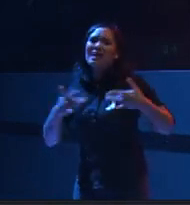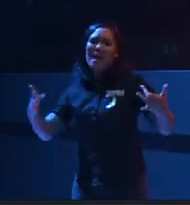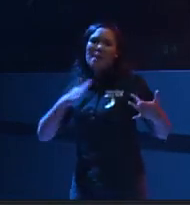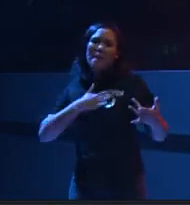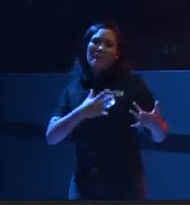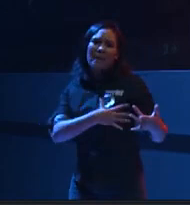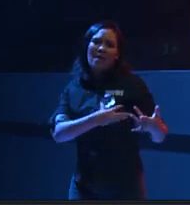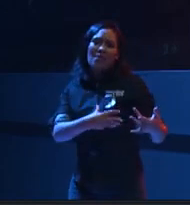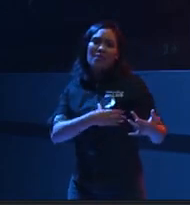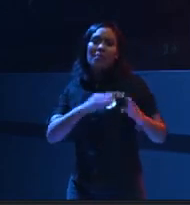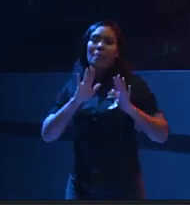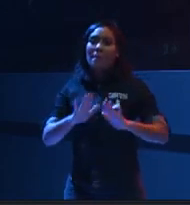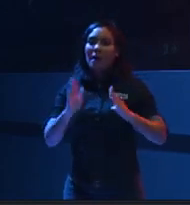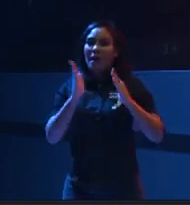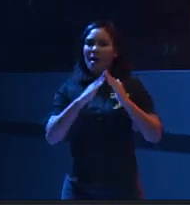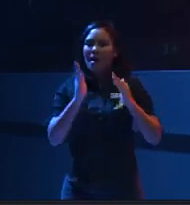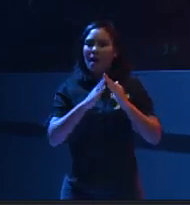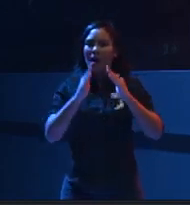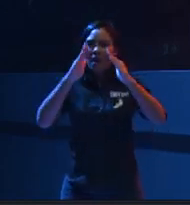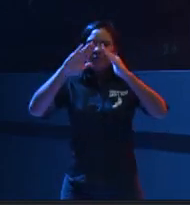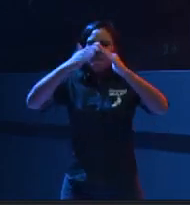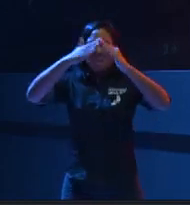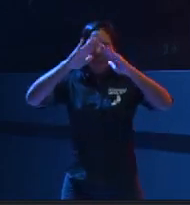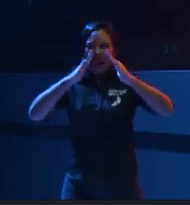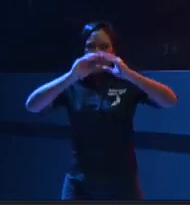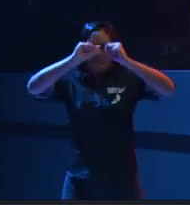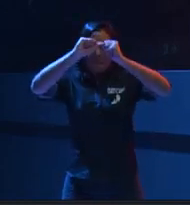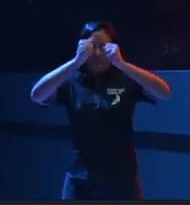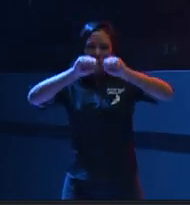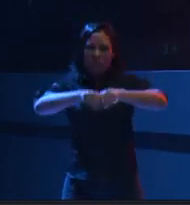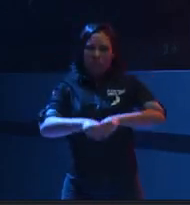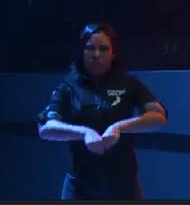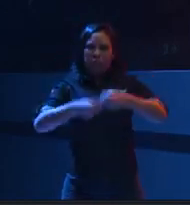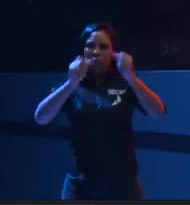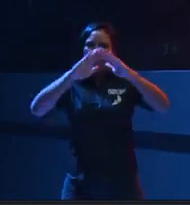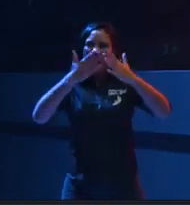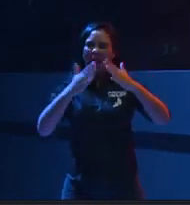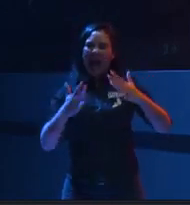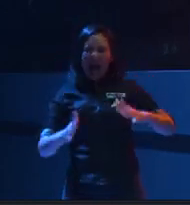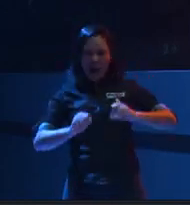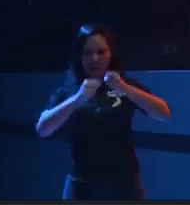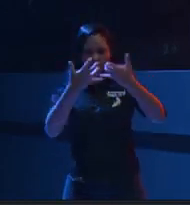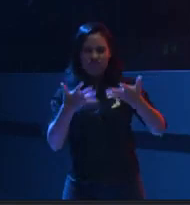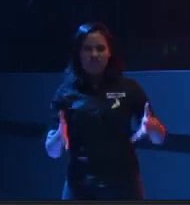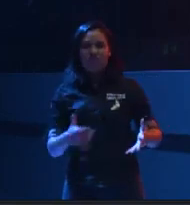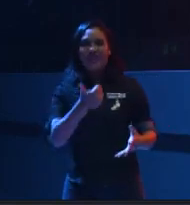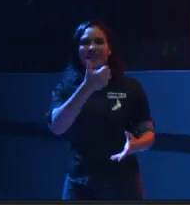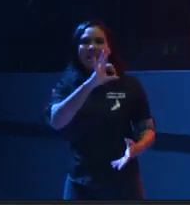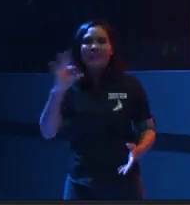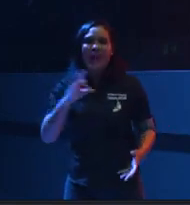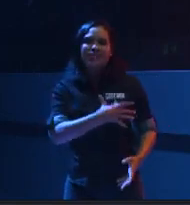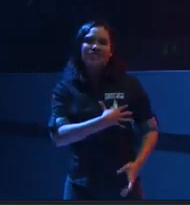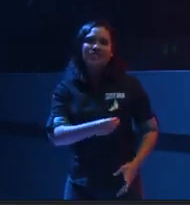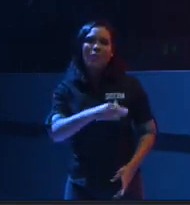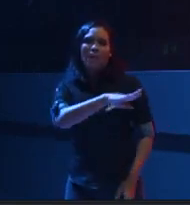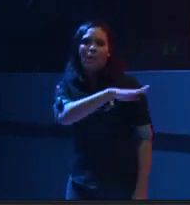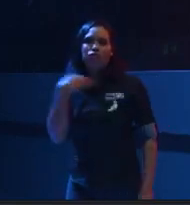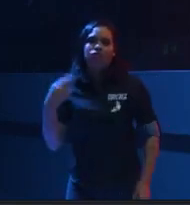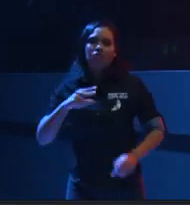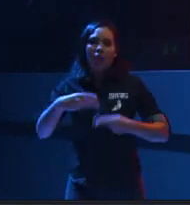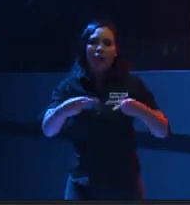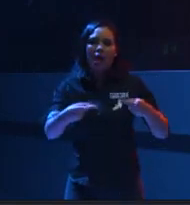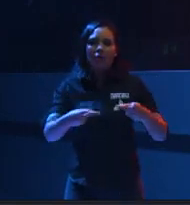mas a casa caiu e morreram os dez não só dia J6 agora tem uma doença que pega da